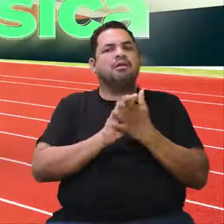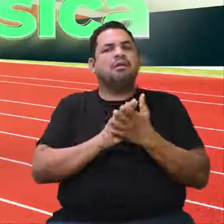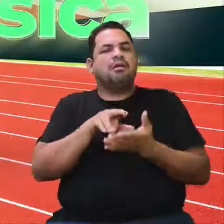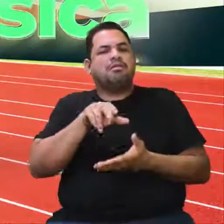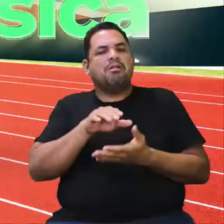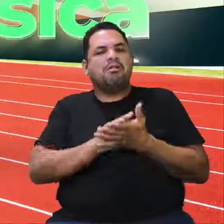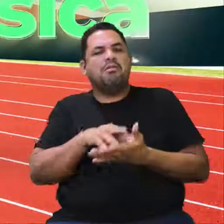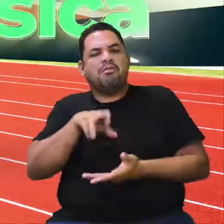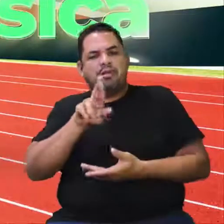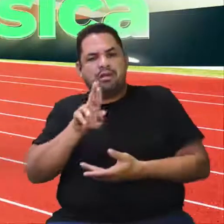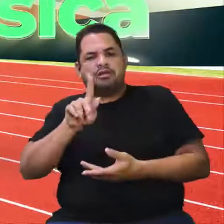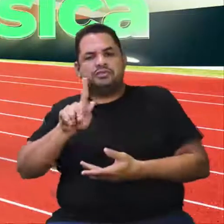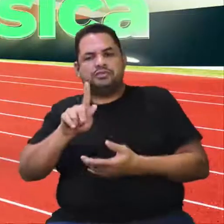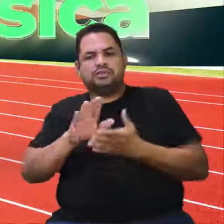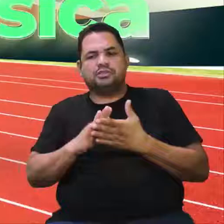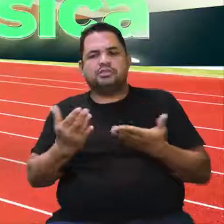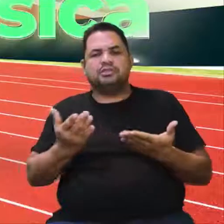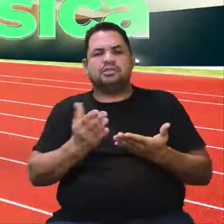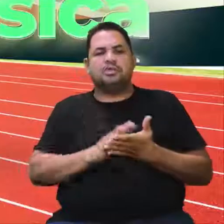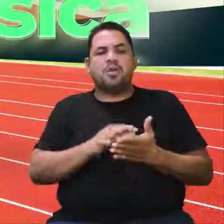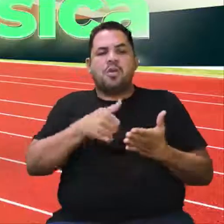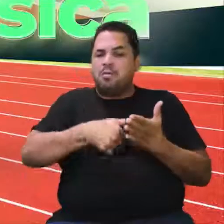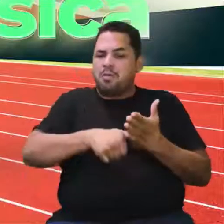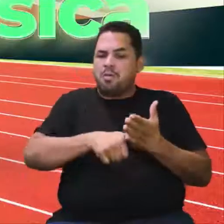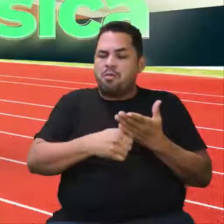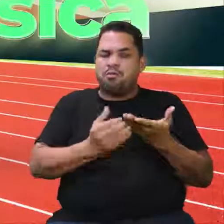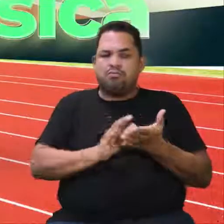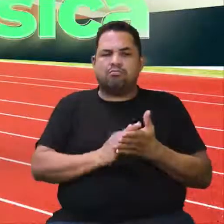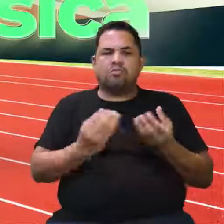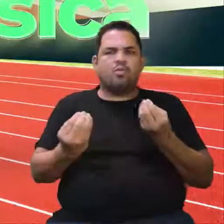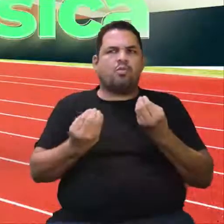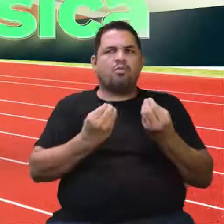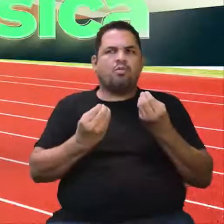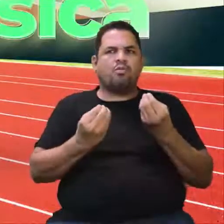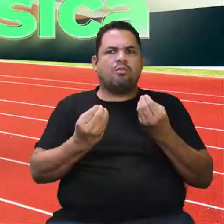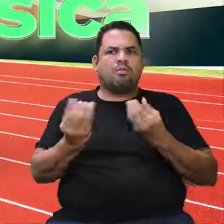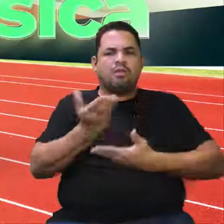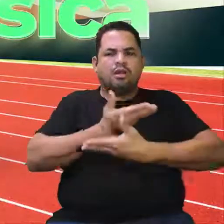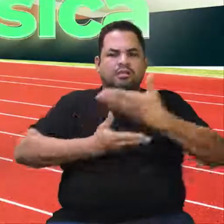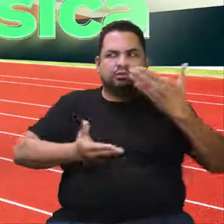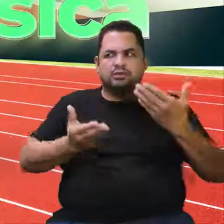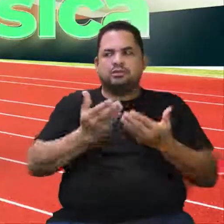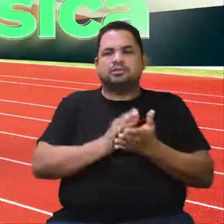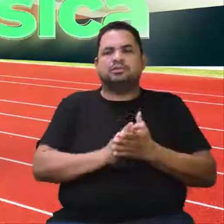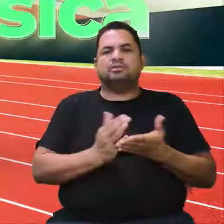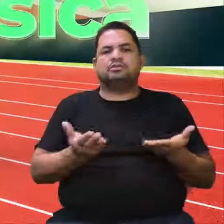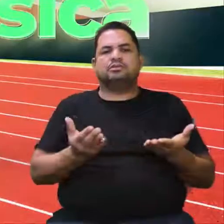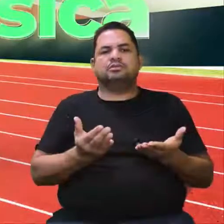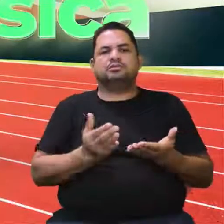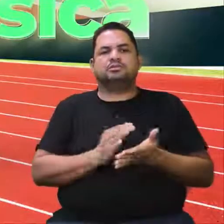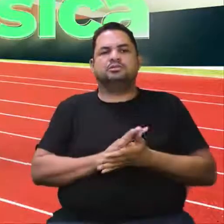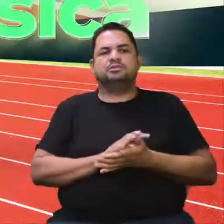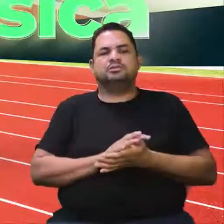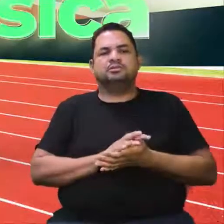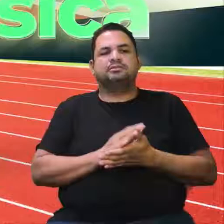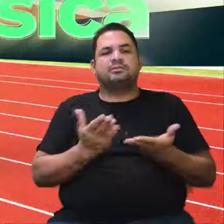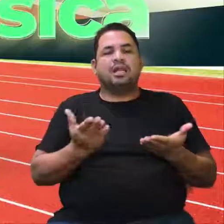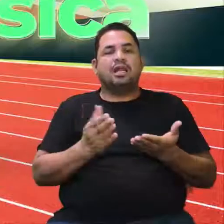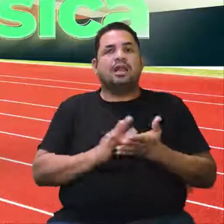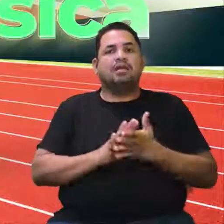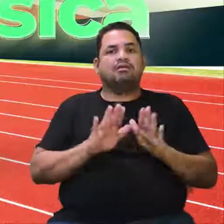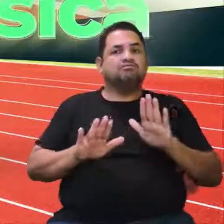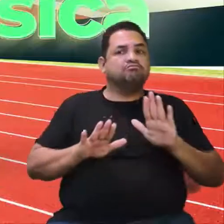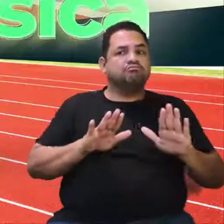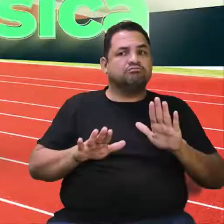mesmo. Como é que eu me relaciono com essa imagem que eu represento. Exato. Às vezes essa imagem que eu represento não é propriamente